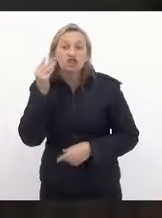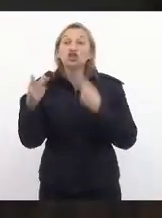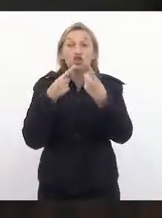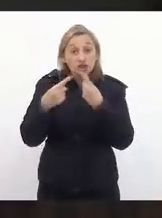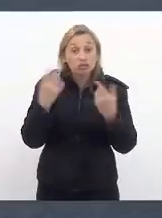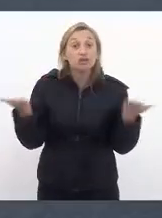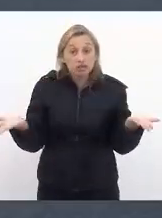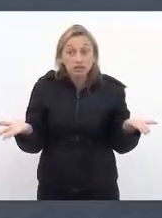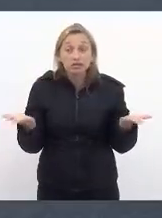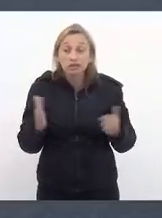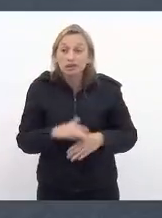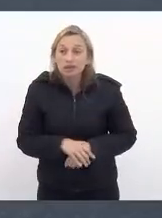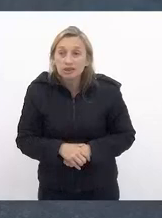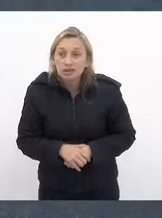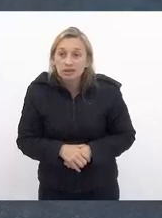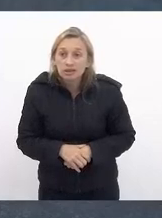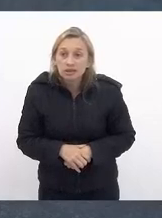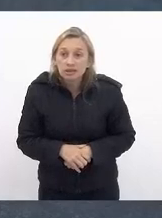a